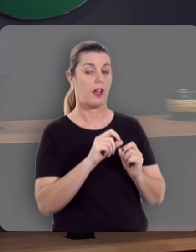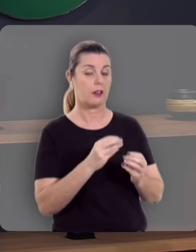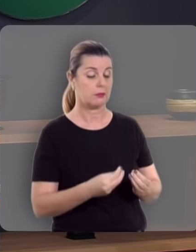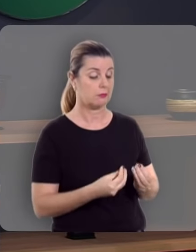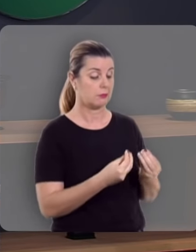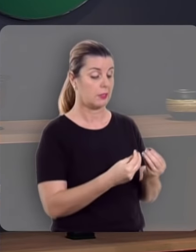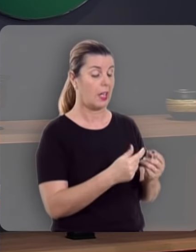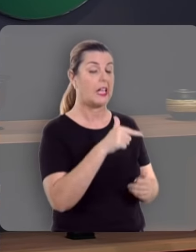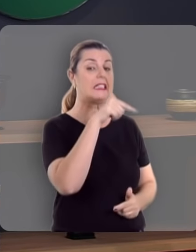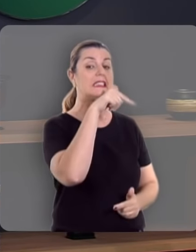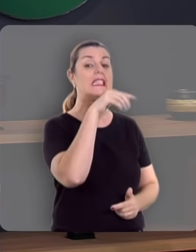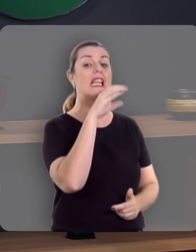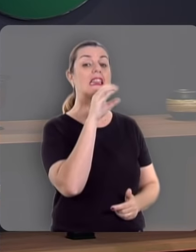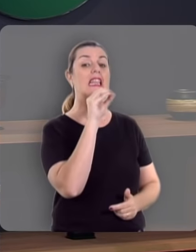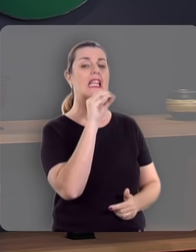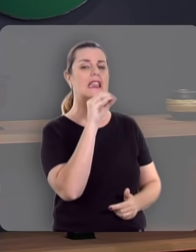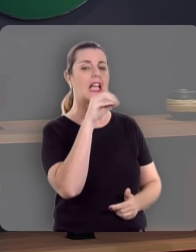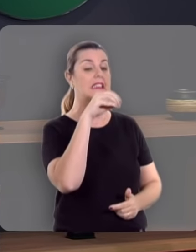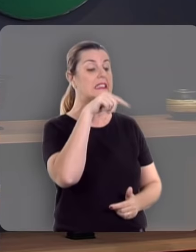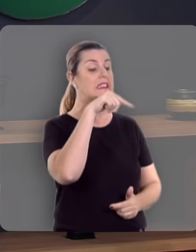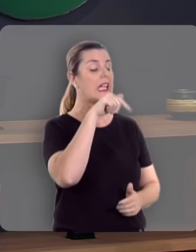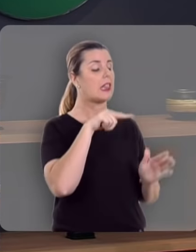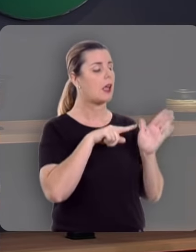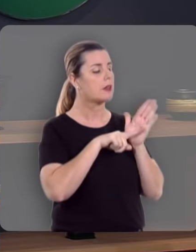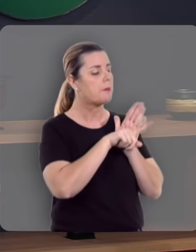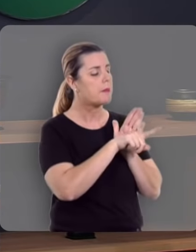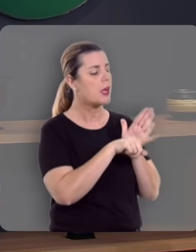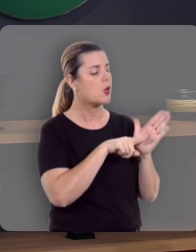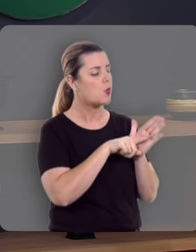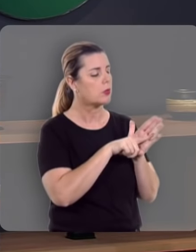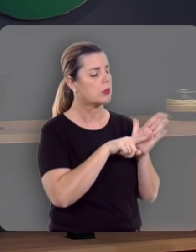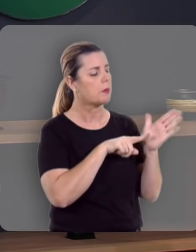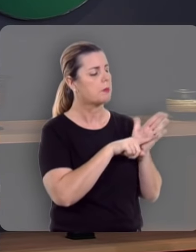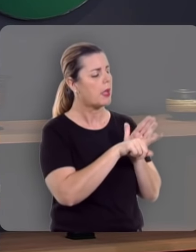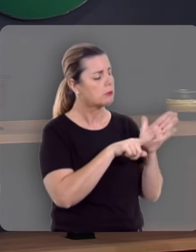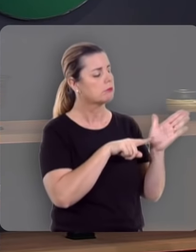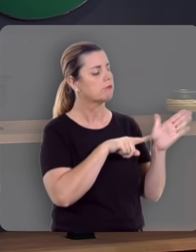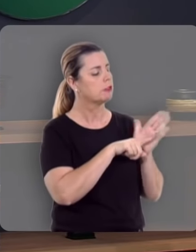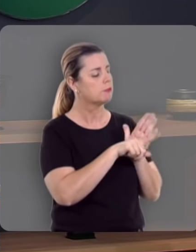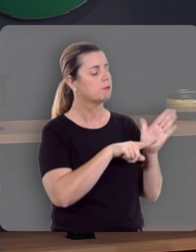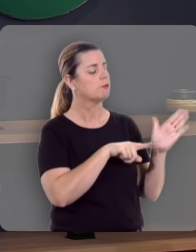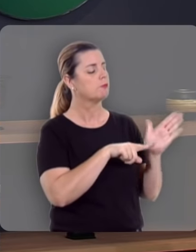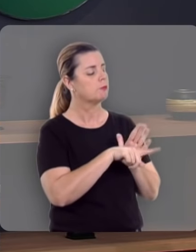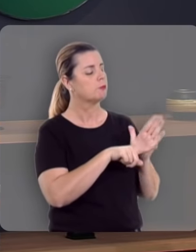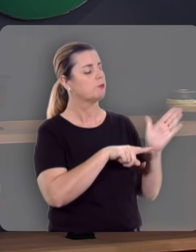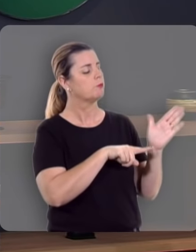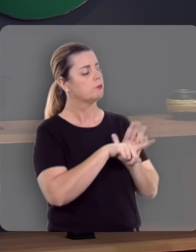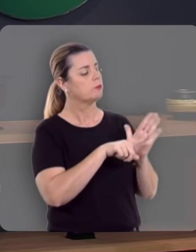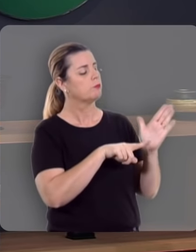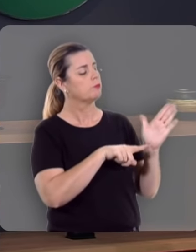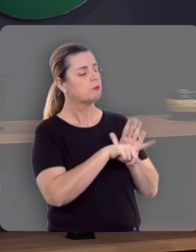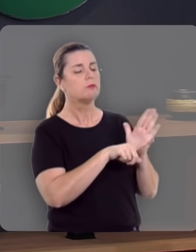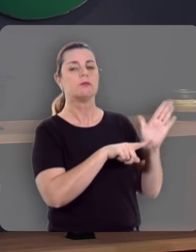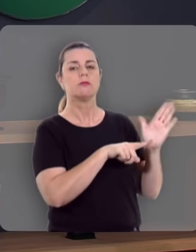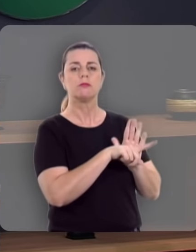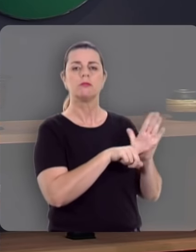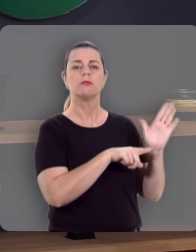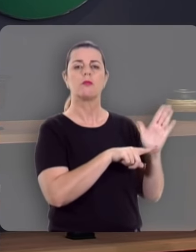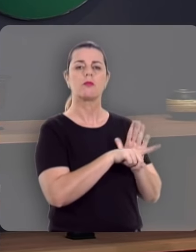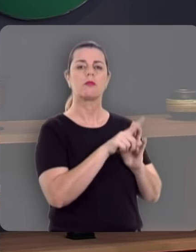perguntas. Deus não responde nenhuma das suas 34 queixas. Deus faz a